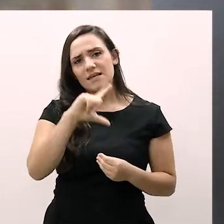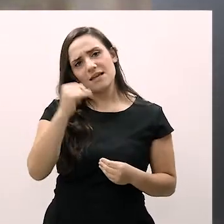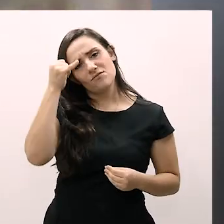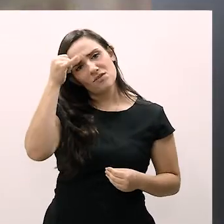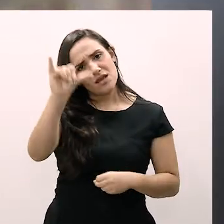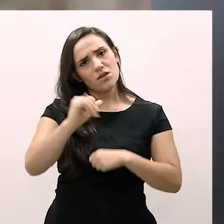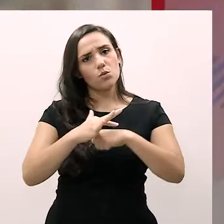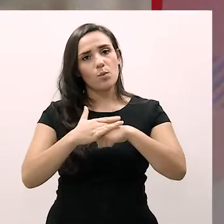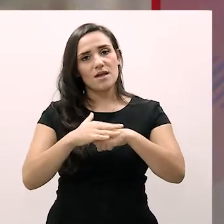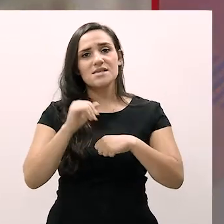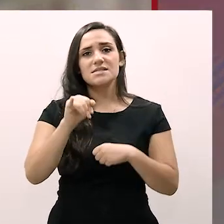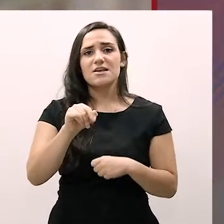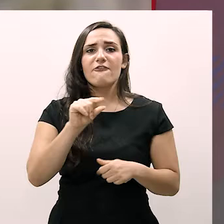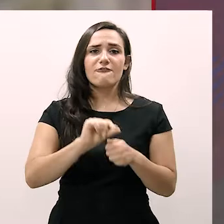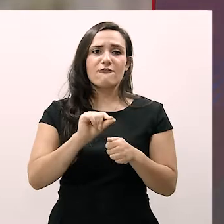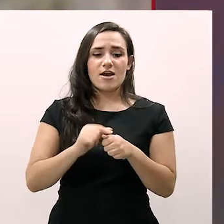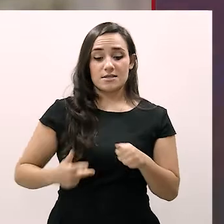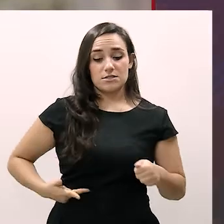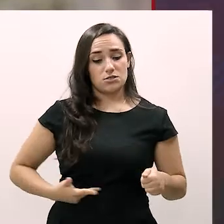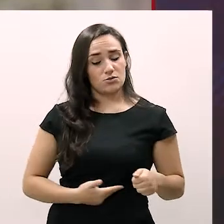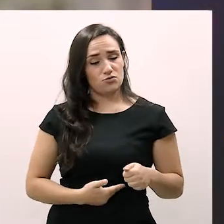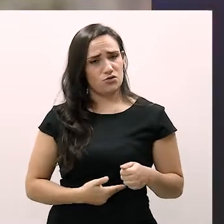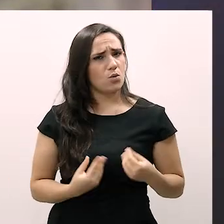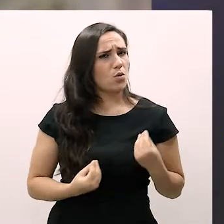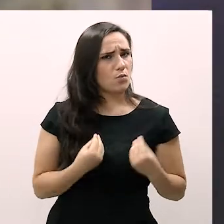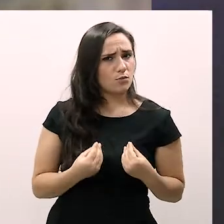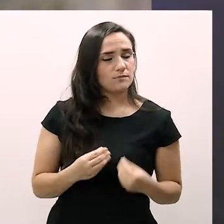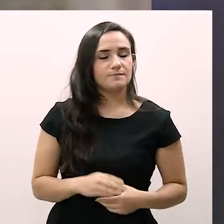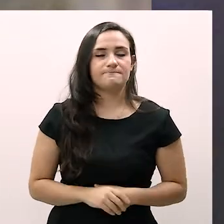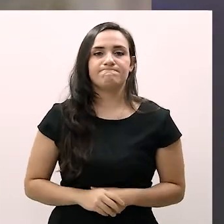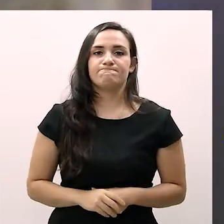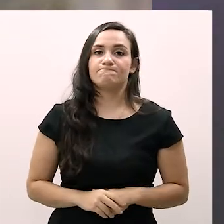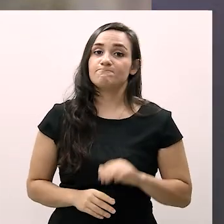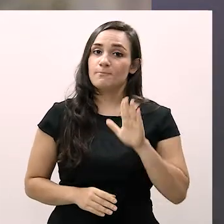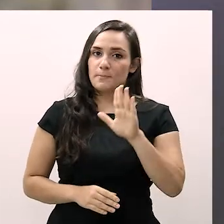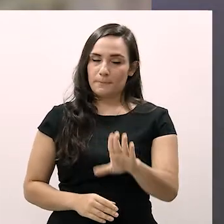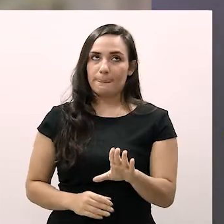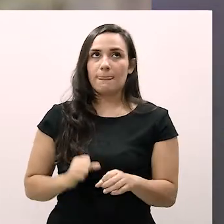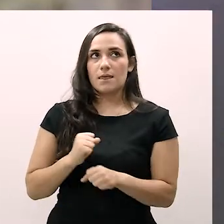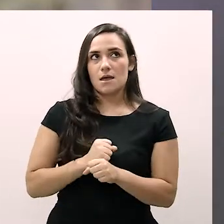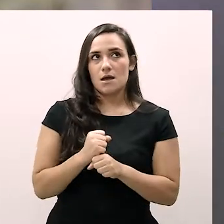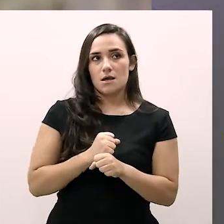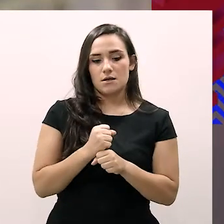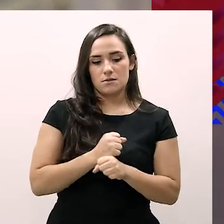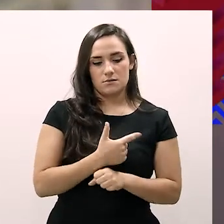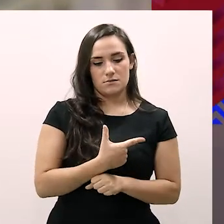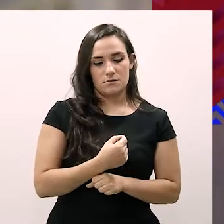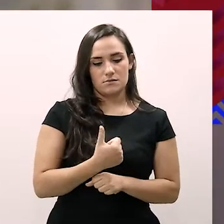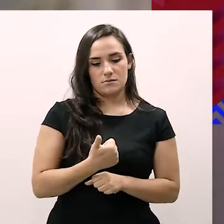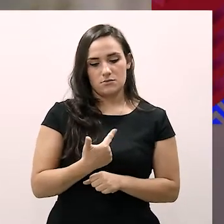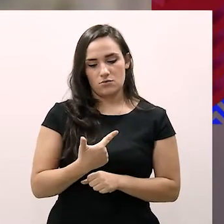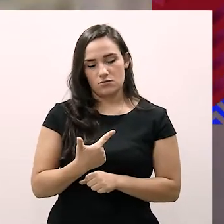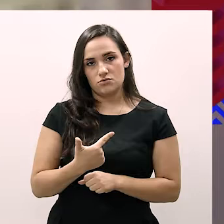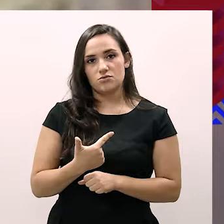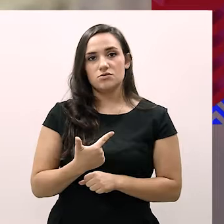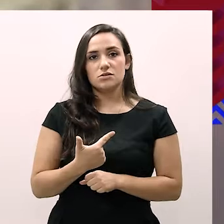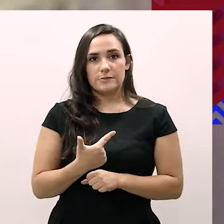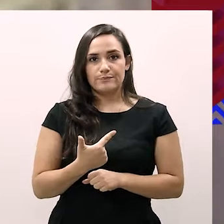A cirurgia bariátrica, em 2012 no Brasil, a sociedade mudou até de